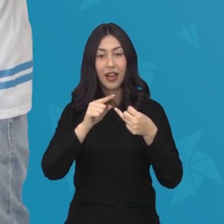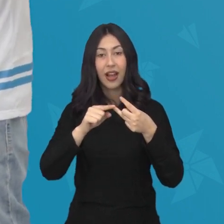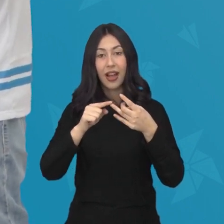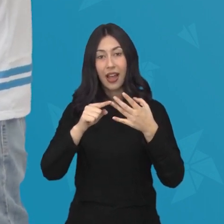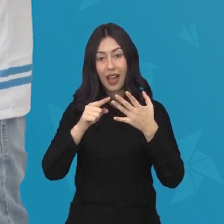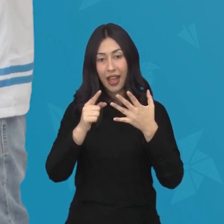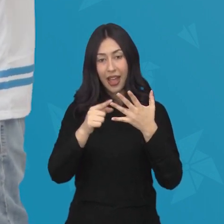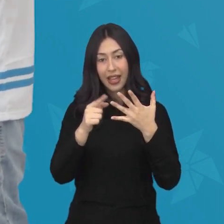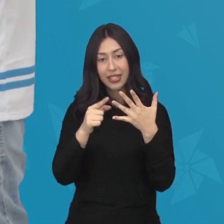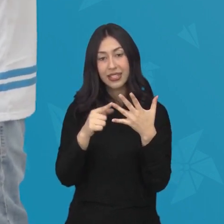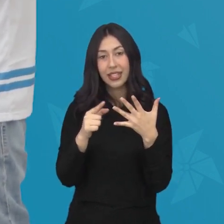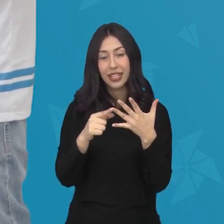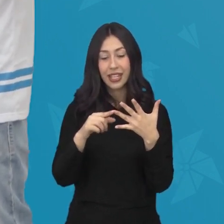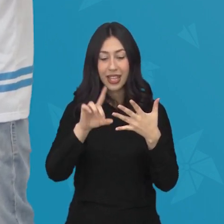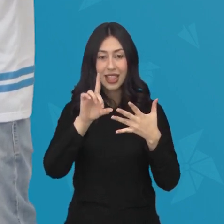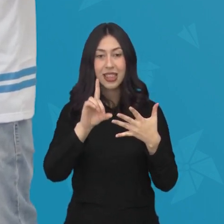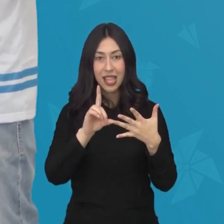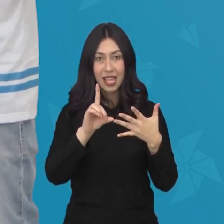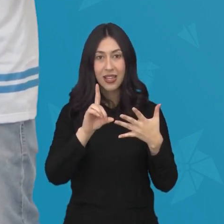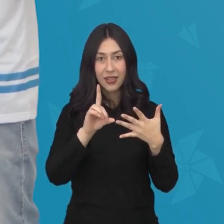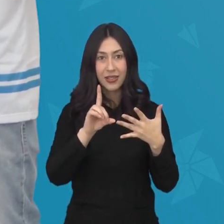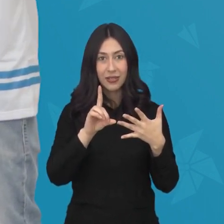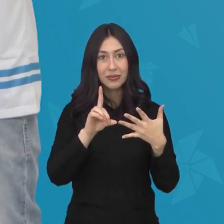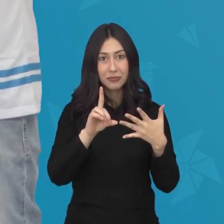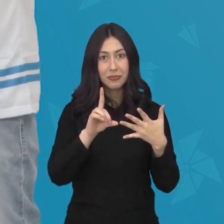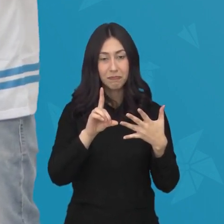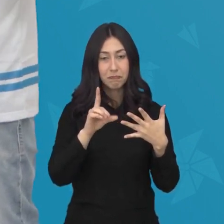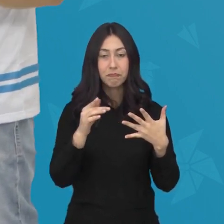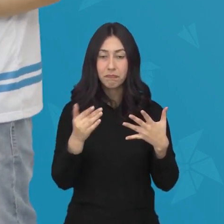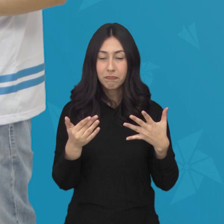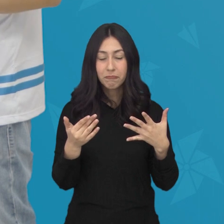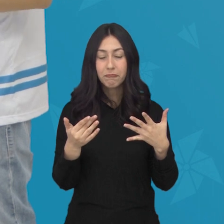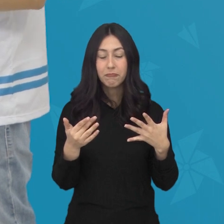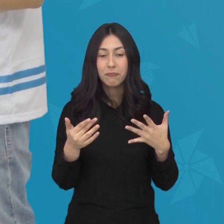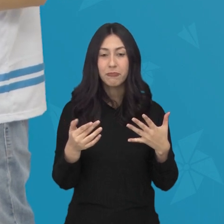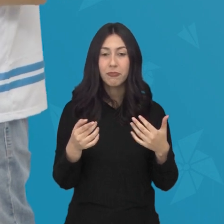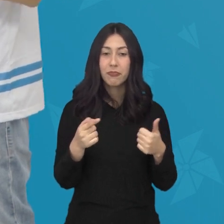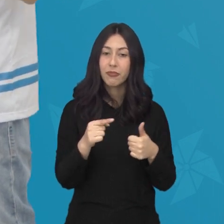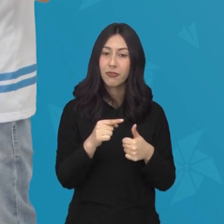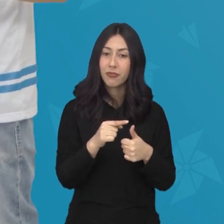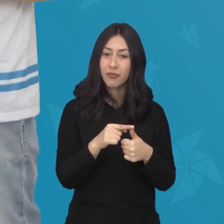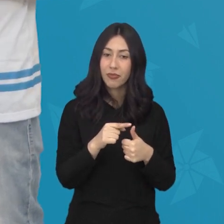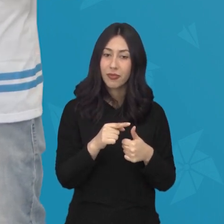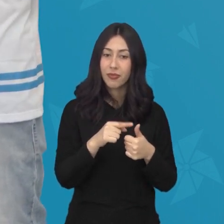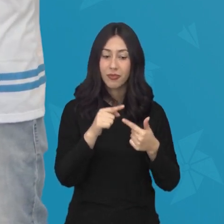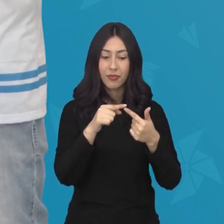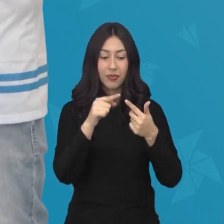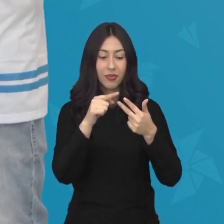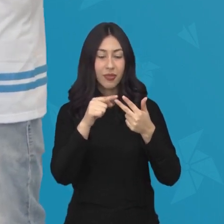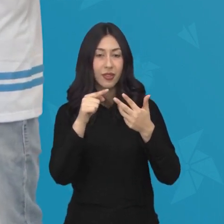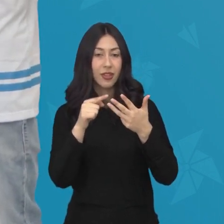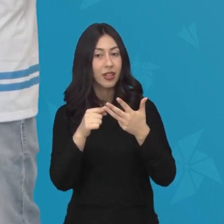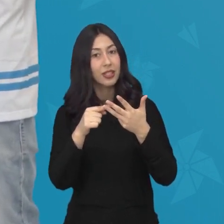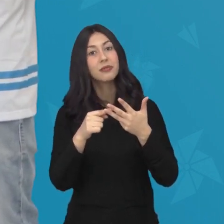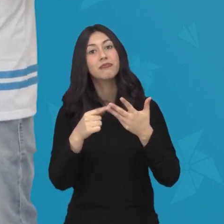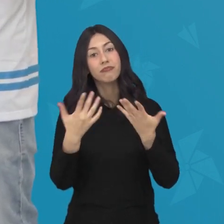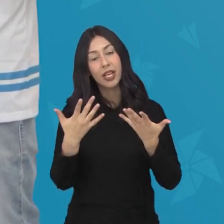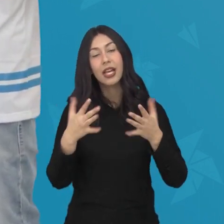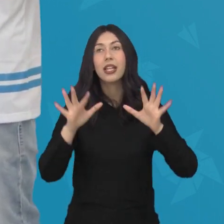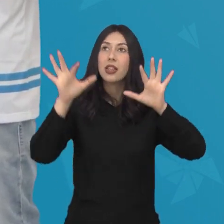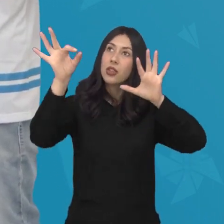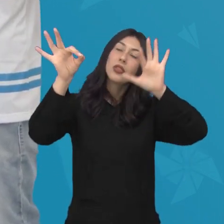Sublimação. 2. Solidificação, que é o pote contendo água colocado no congelador. O 3, a toalha molhada, estendida no varal. Você quer que